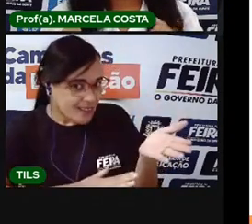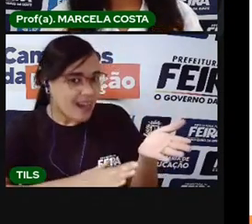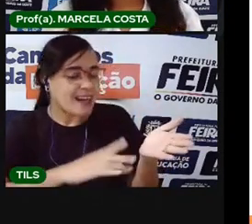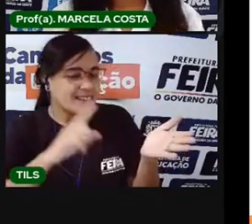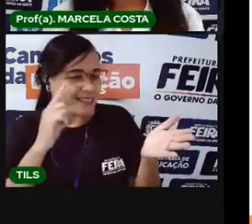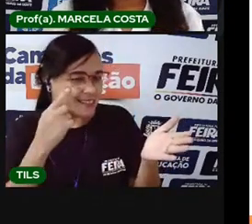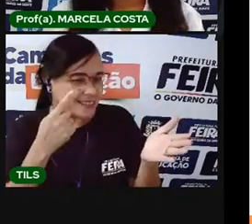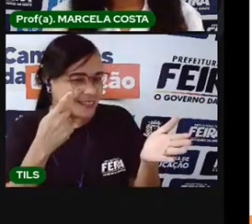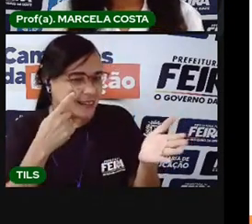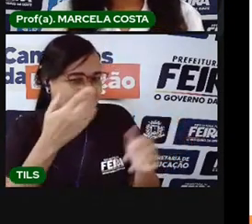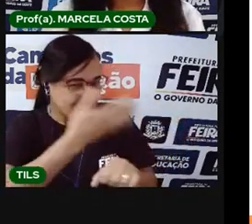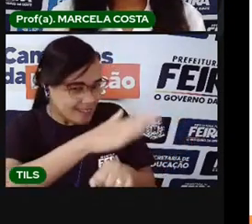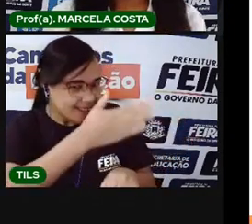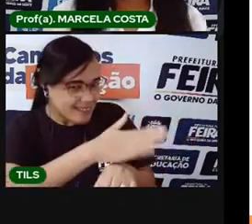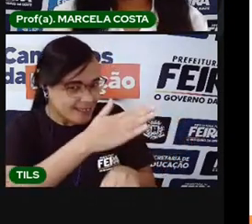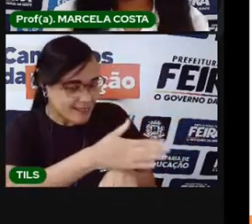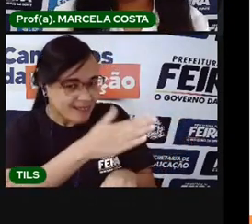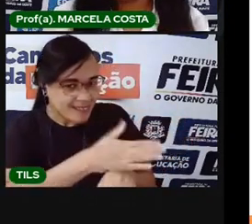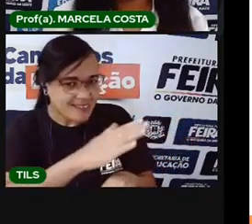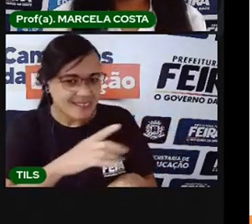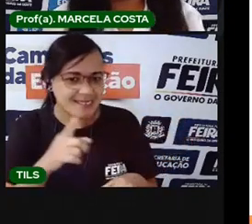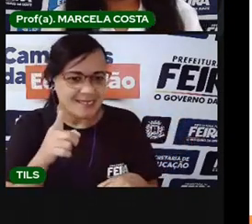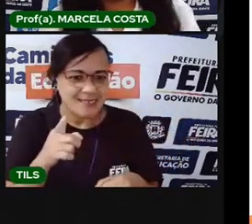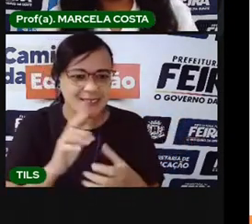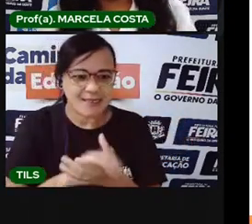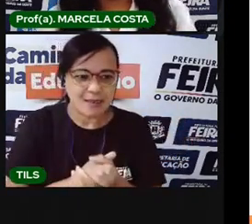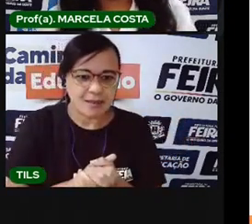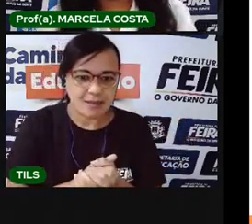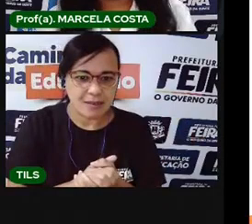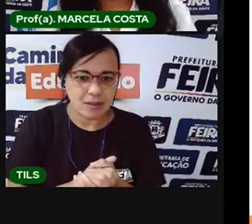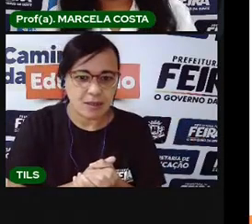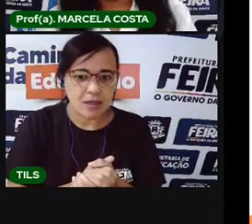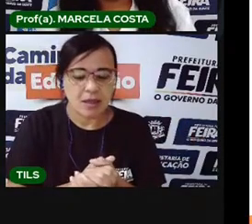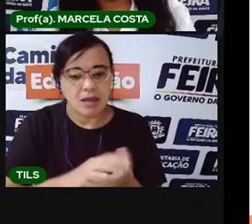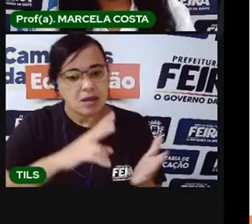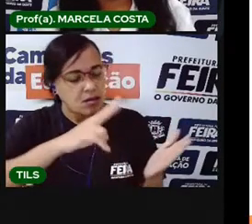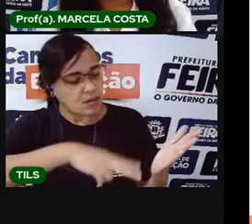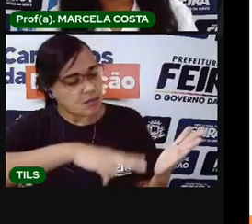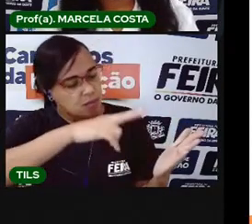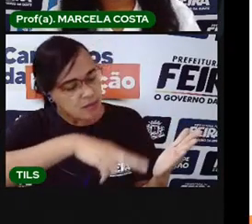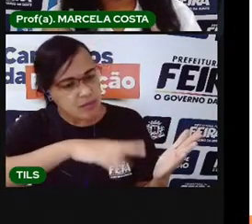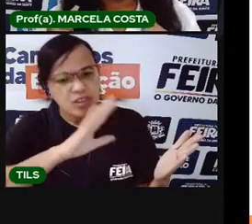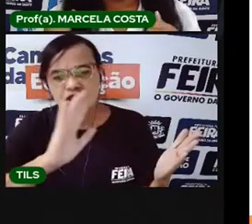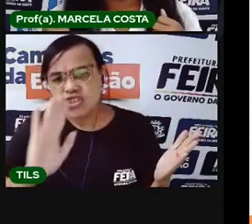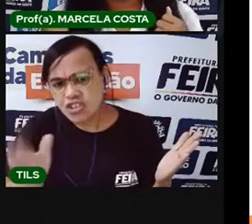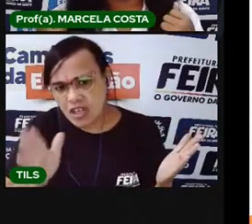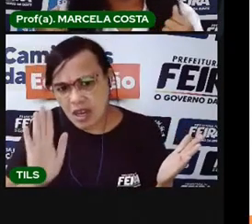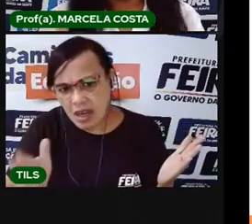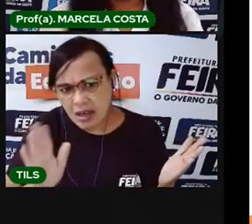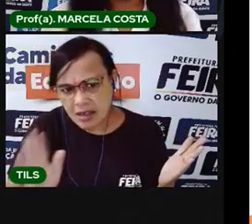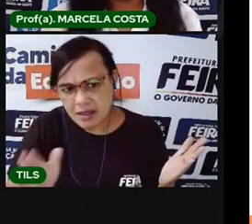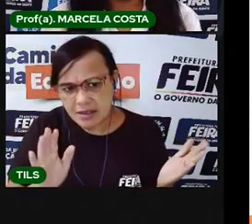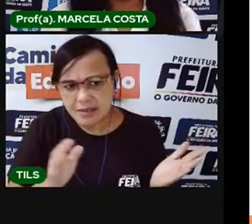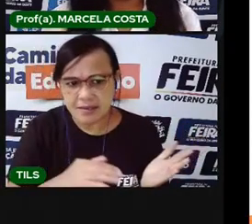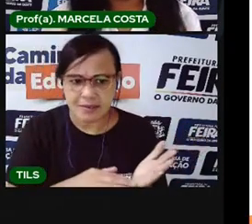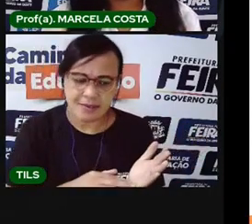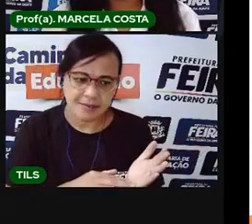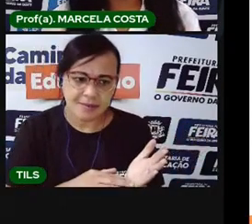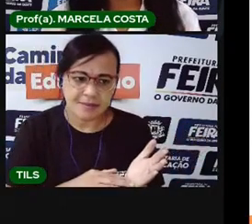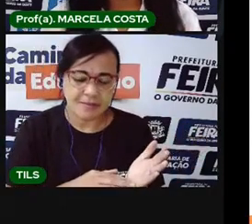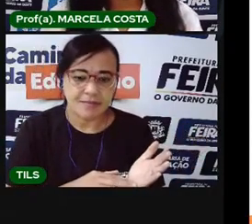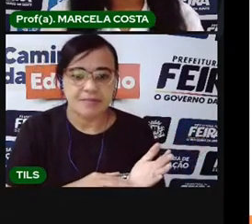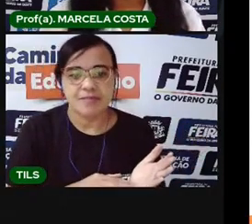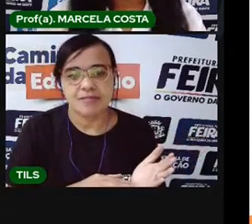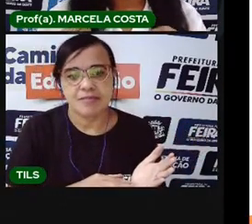praticar? Você já ouviu o vídeo, já leu a música, foi isso? Para que ela fique fixada na sua